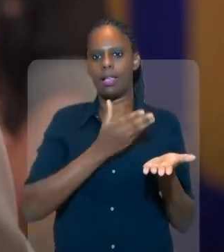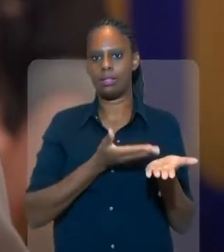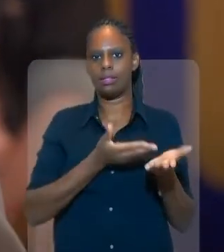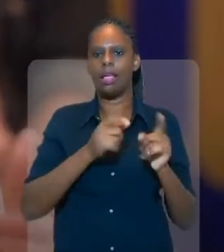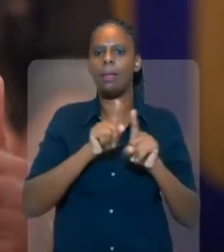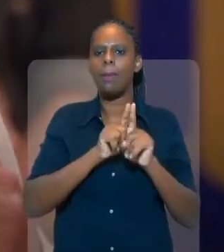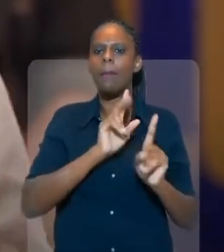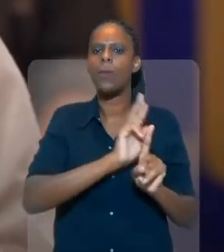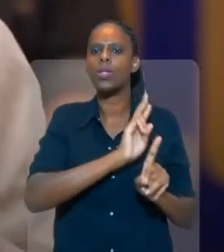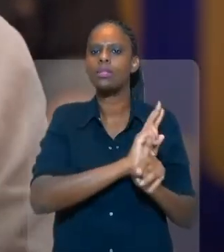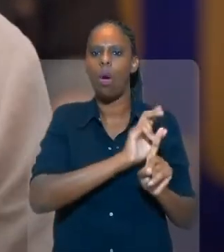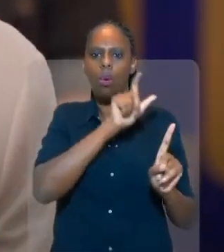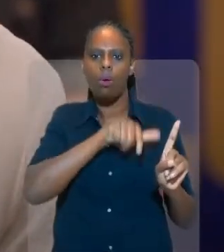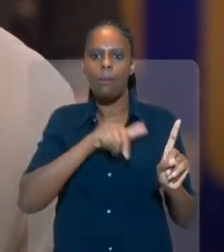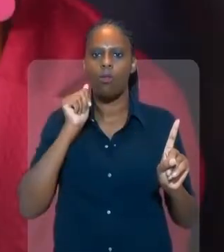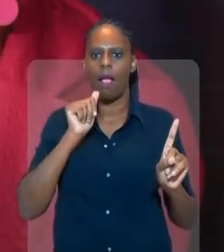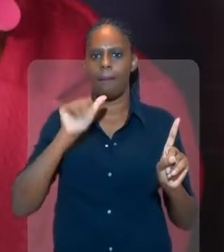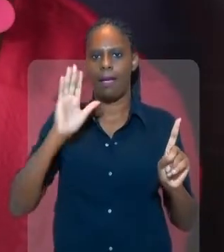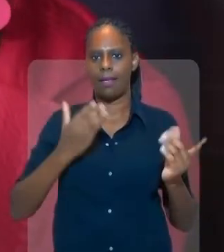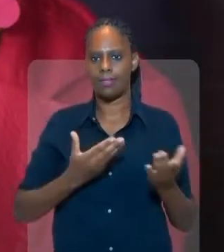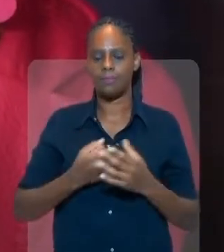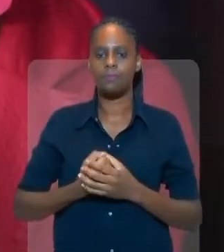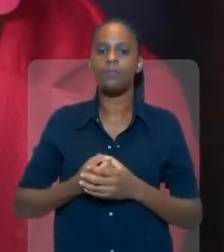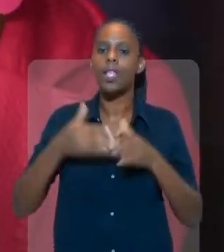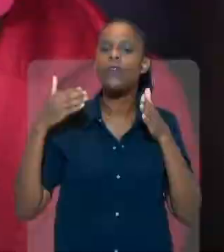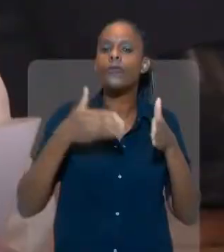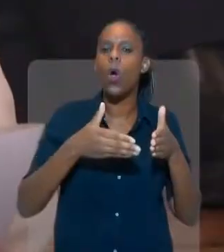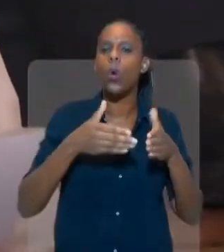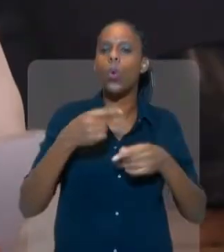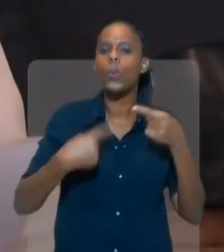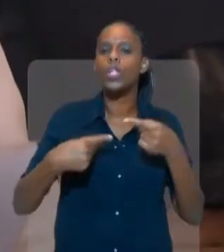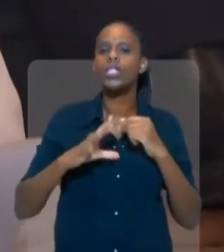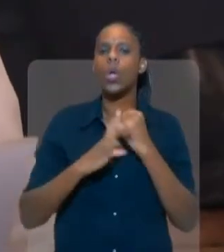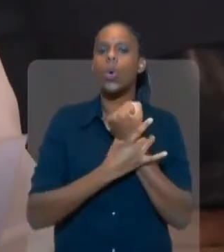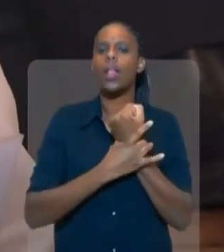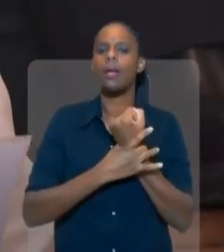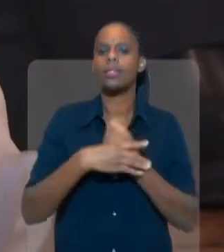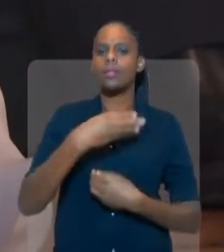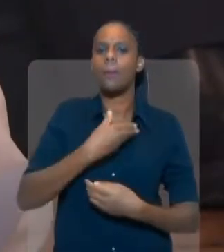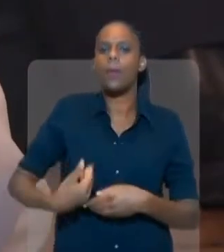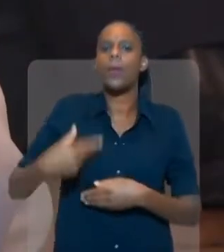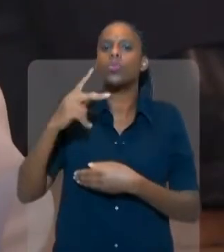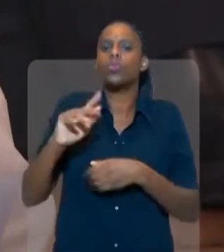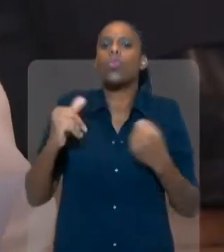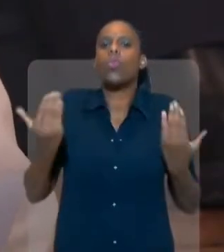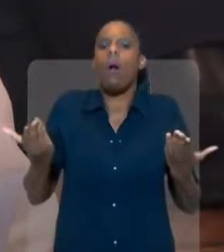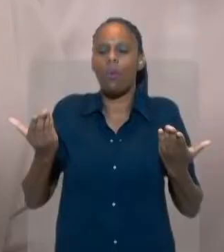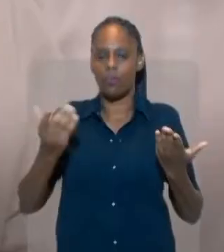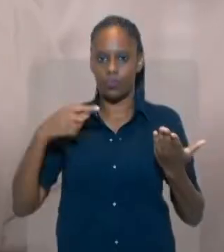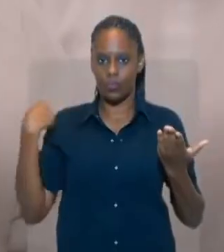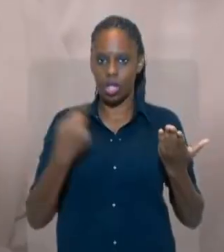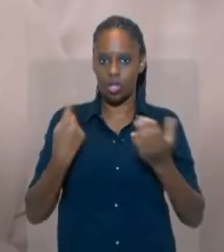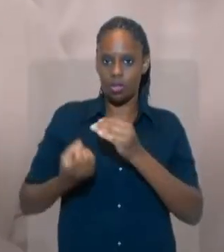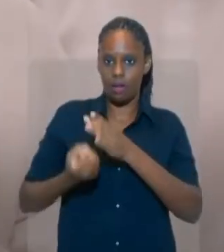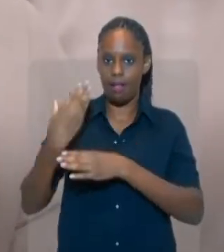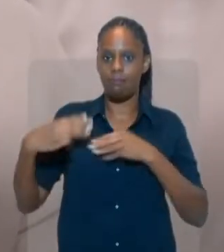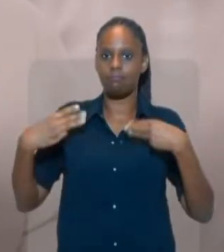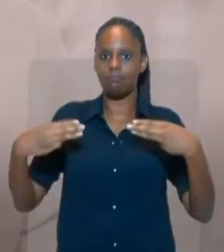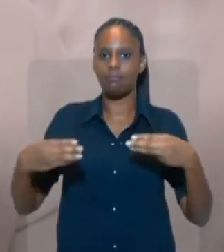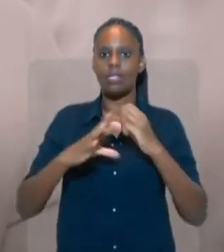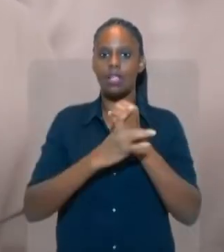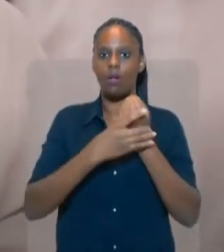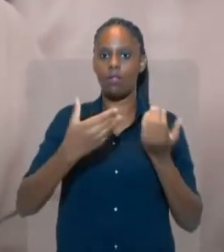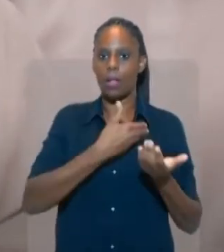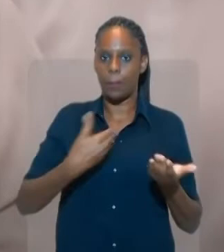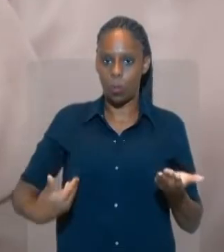dura e que tenha mais proteção para a mulher. Qual será o foco da sua política de segurança pública? Nós vamos